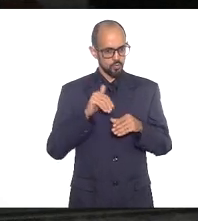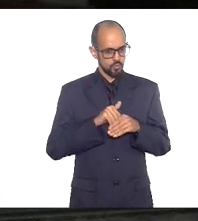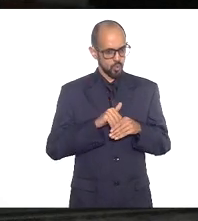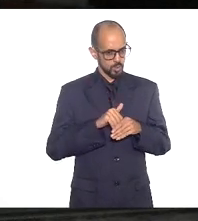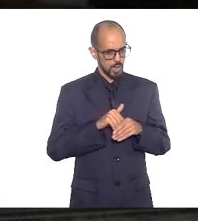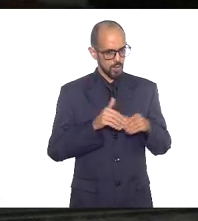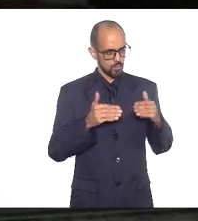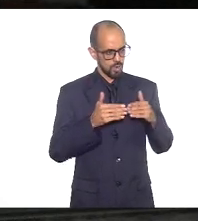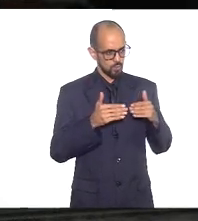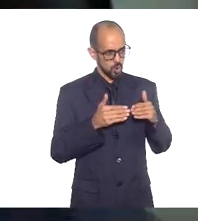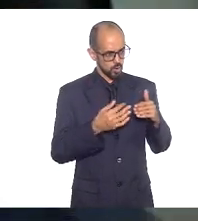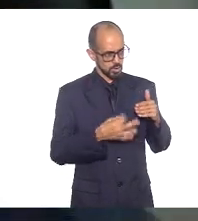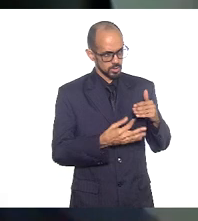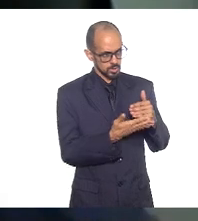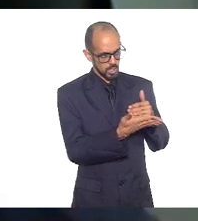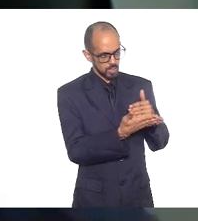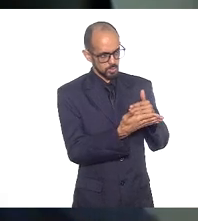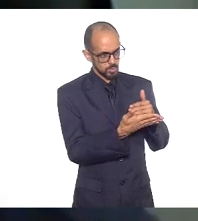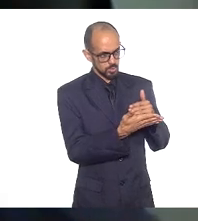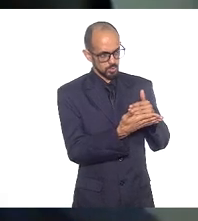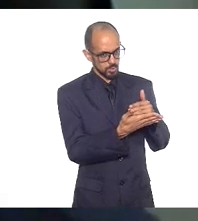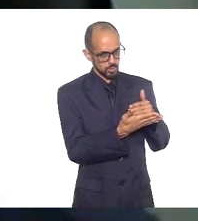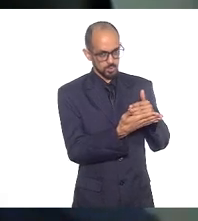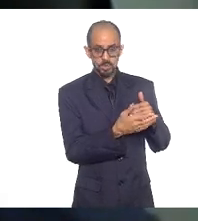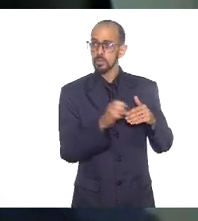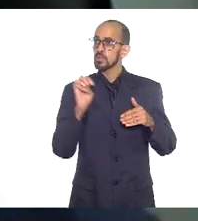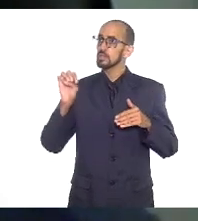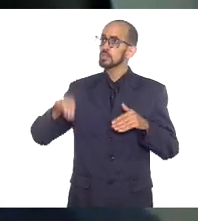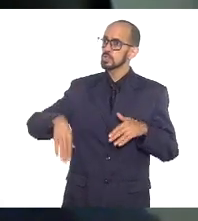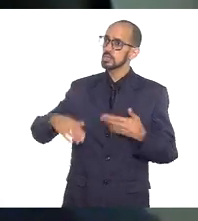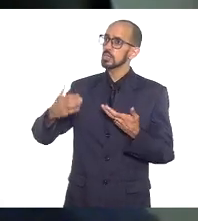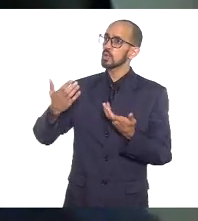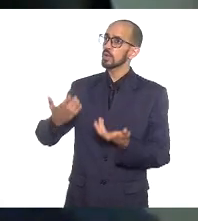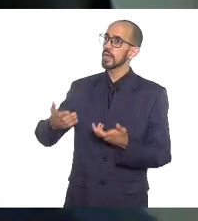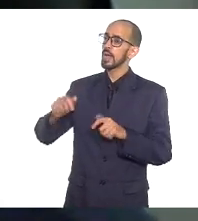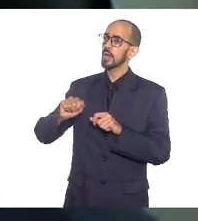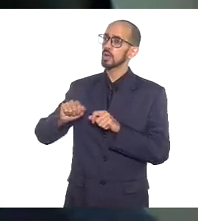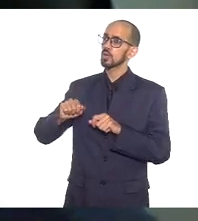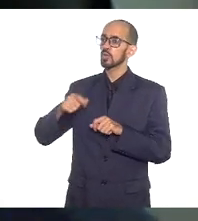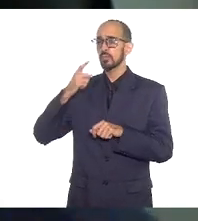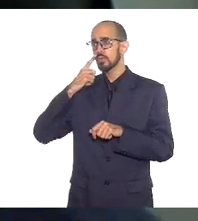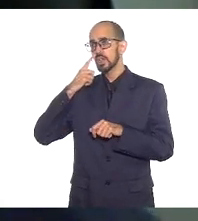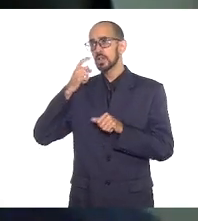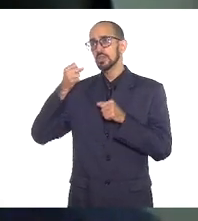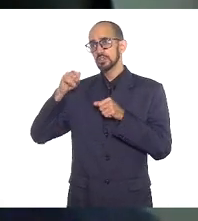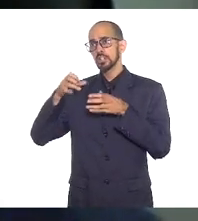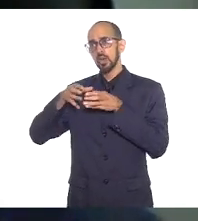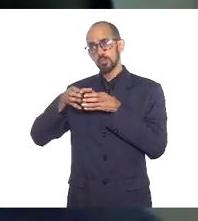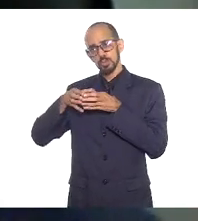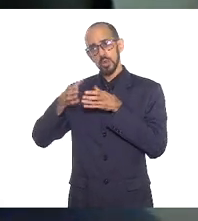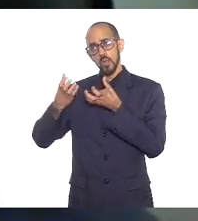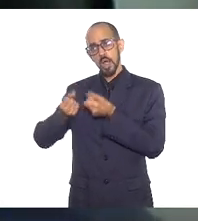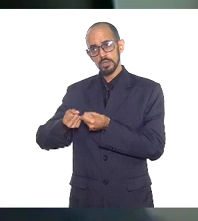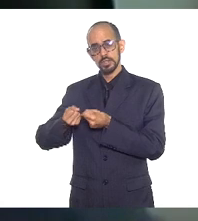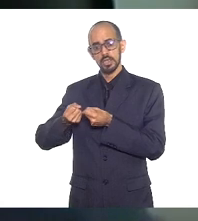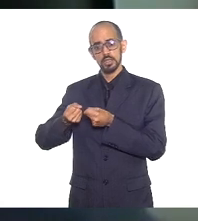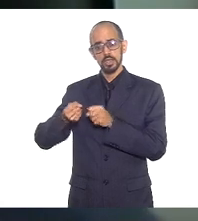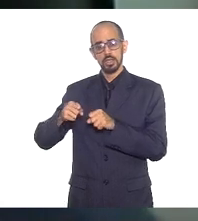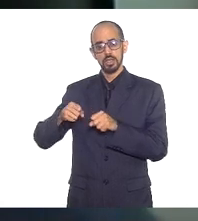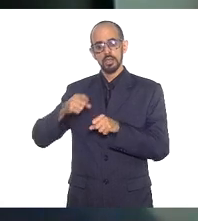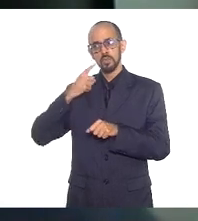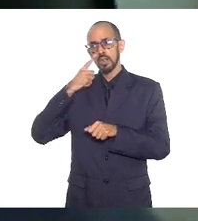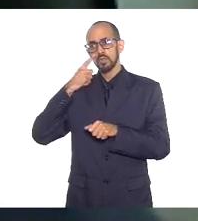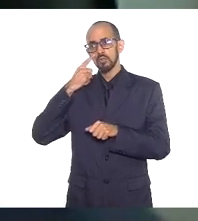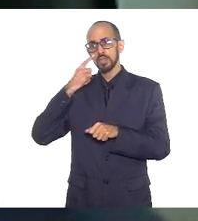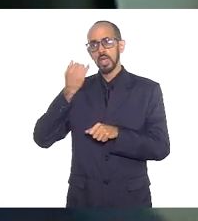isso? Sim, eu estou fazendo um pedido de reconsideração que no relatório se verifique a